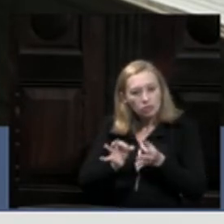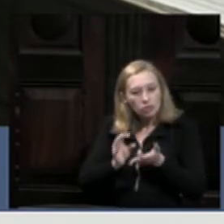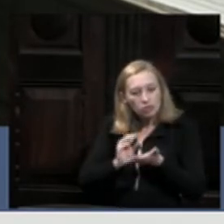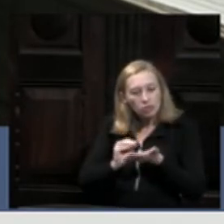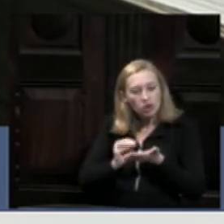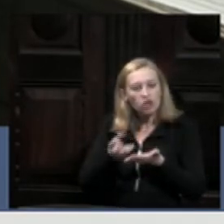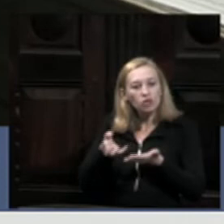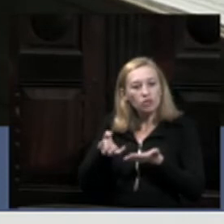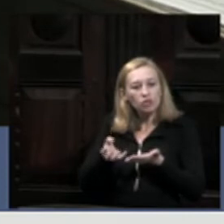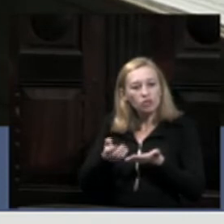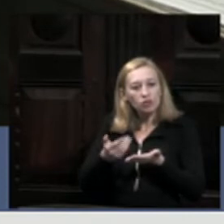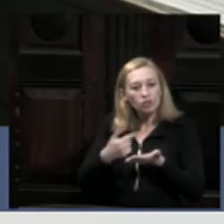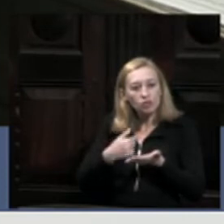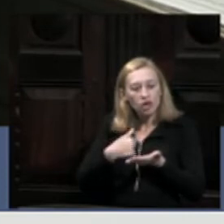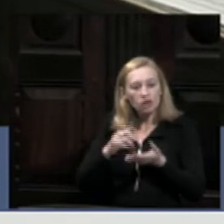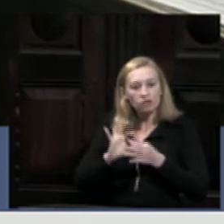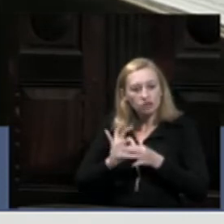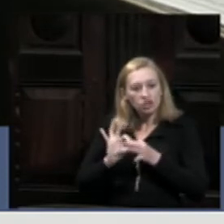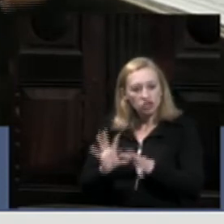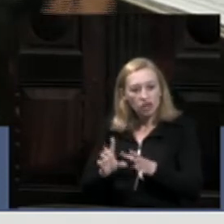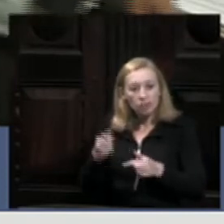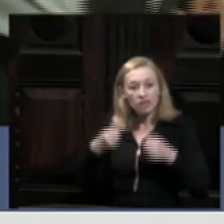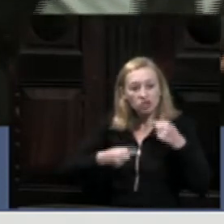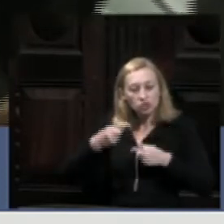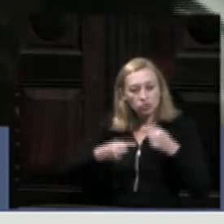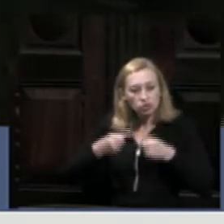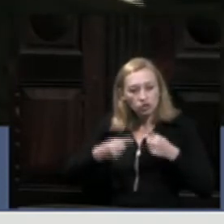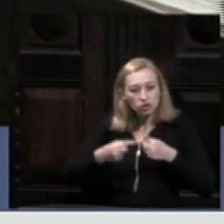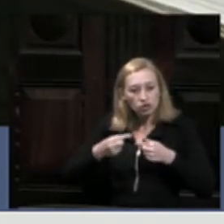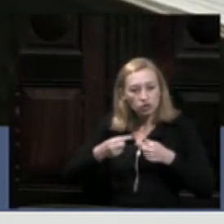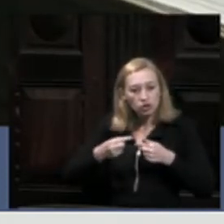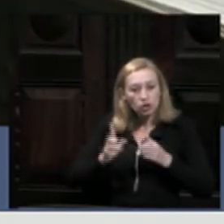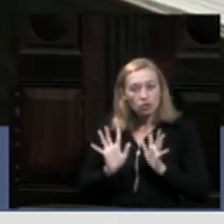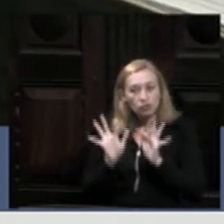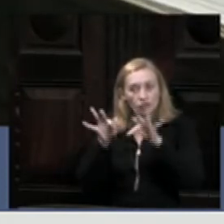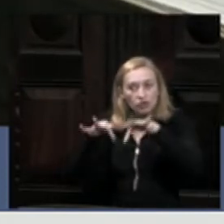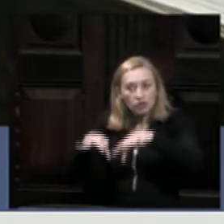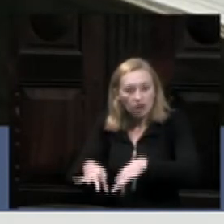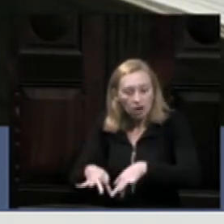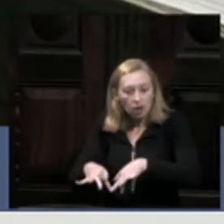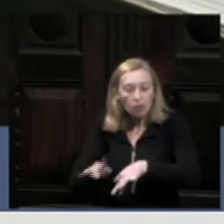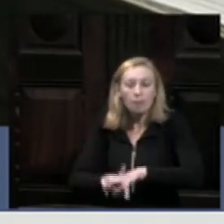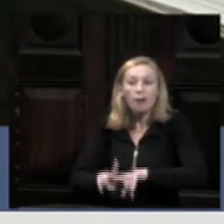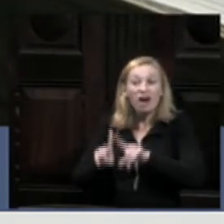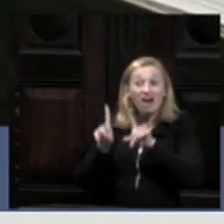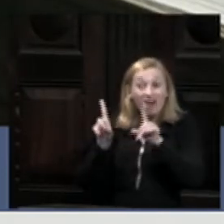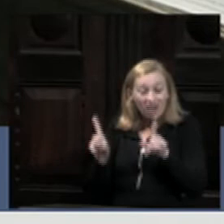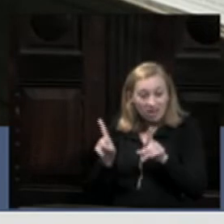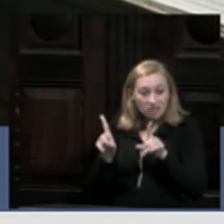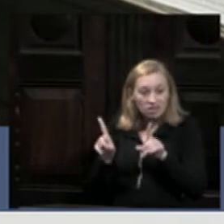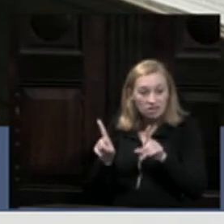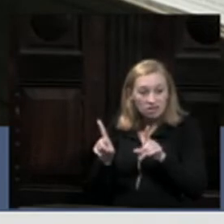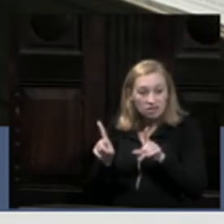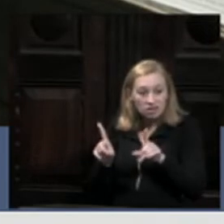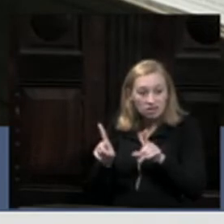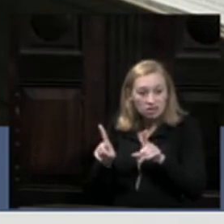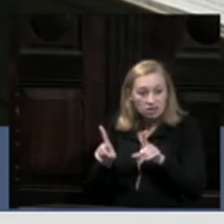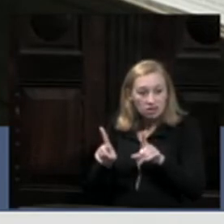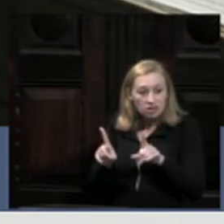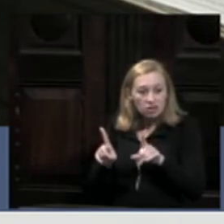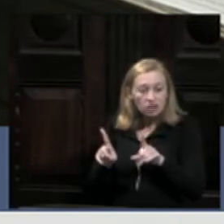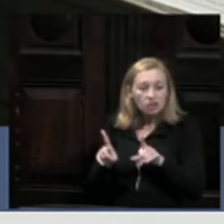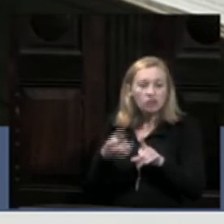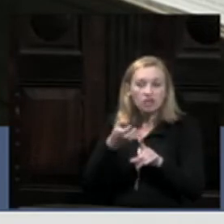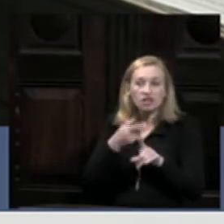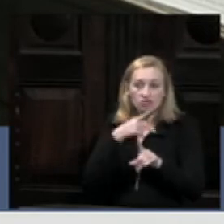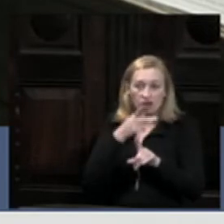Eu vou deixar para discutir no expediente final, mas vou solicitar a Vossa